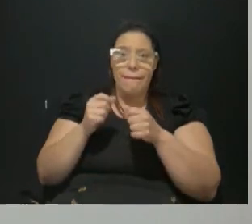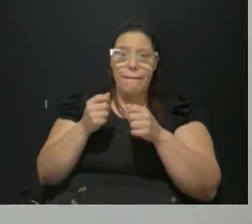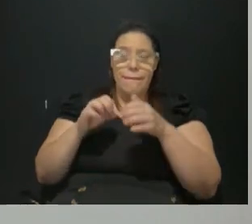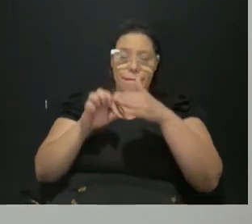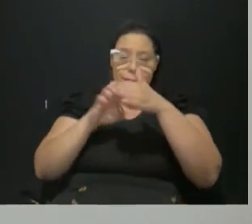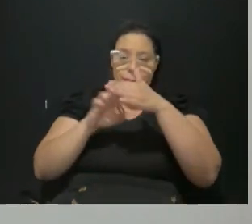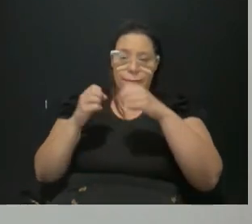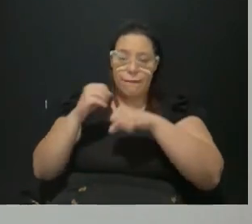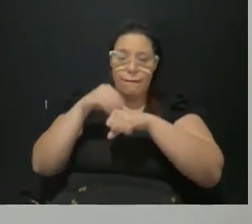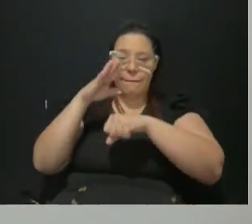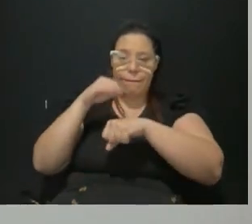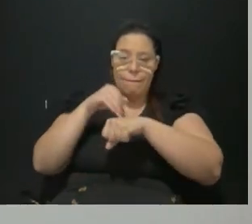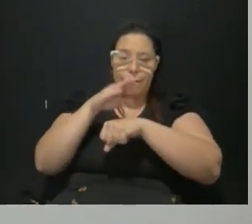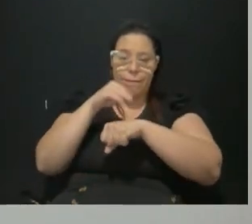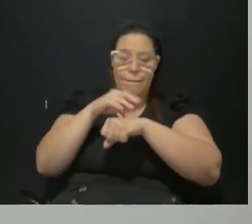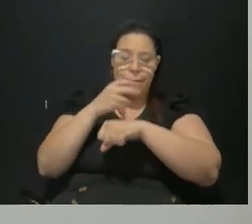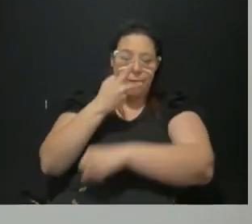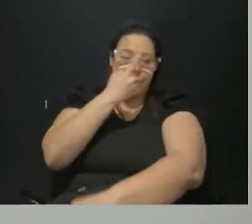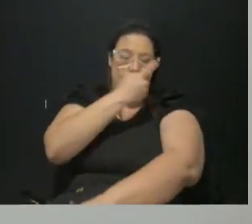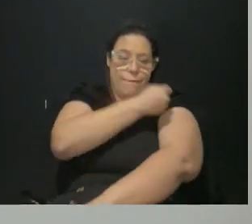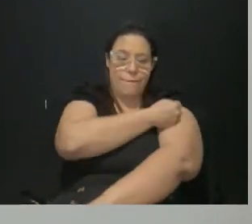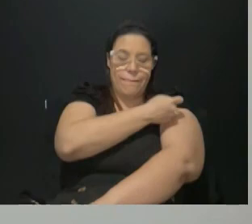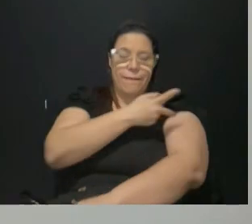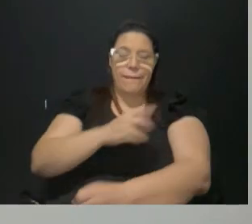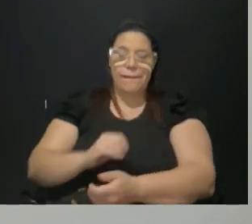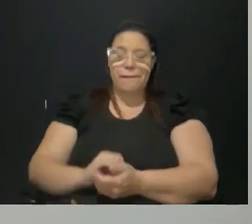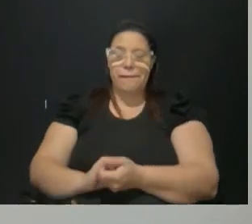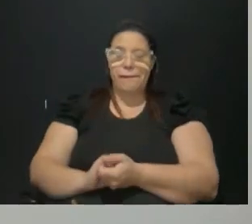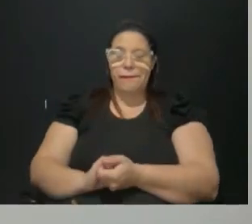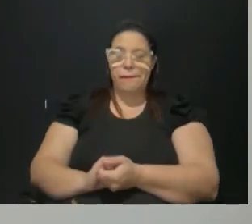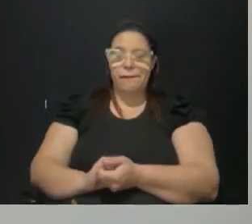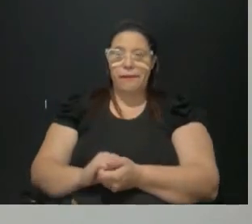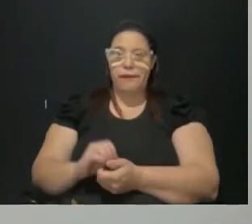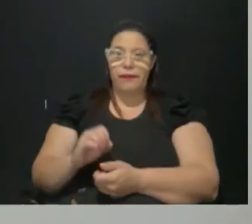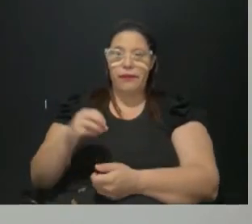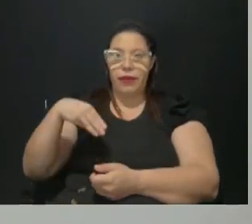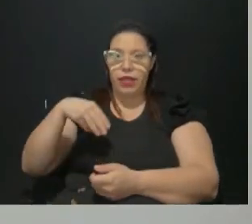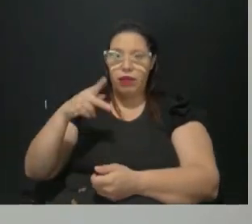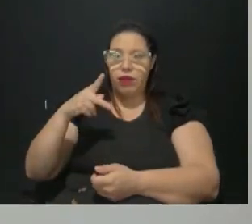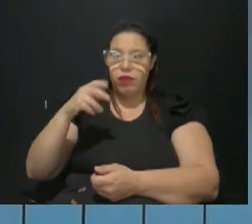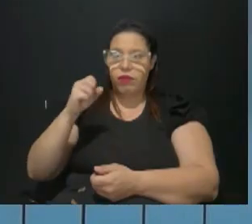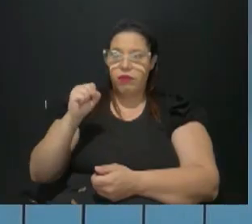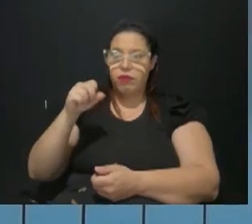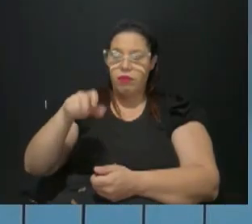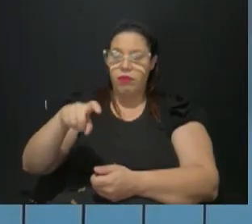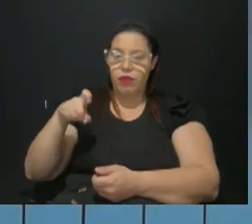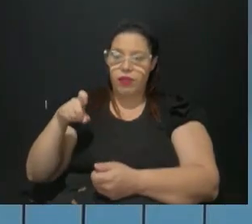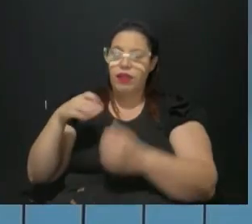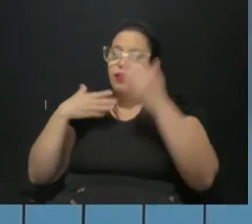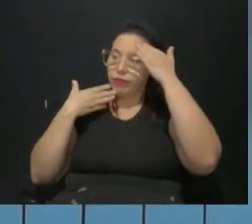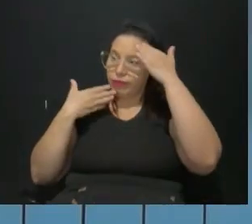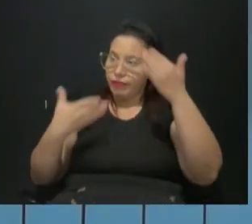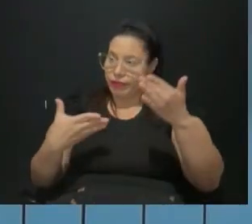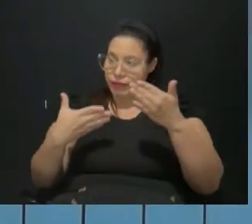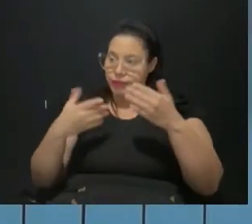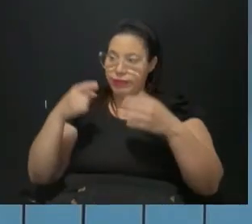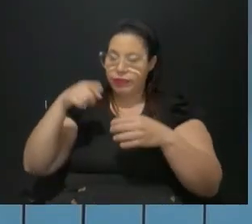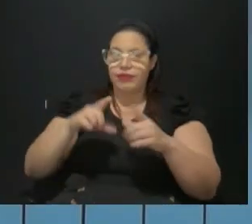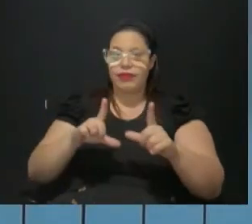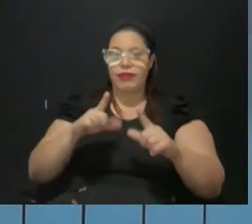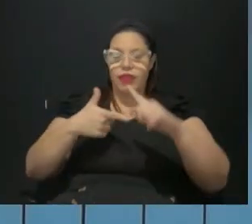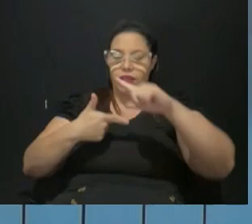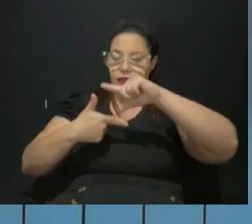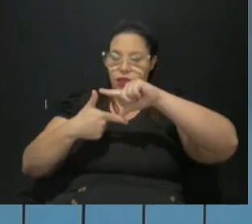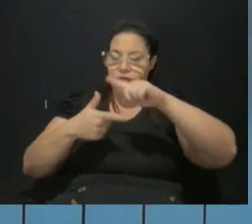fabricação de maior quantidade de vacinas para mpox. Doutor, muito obrigada pela sua participação aqui no